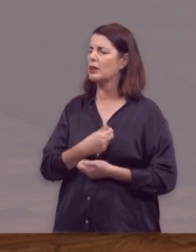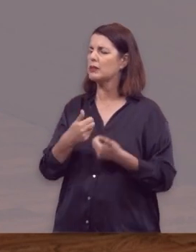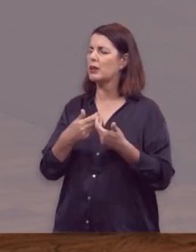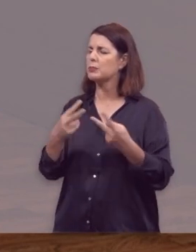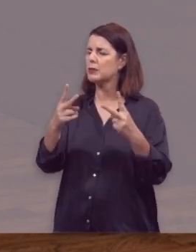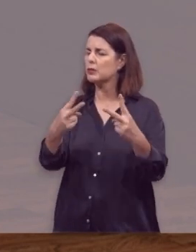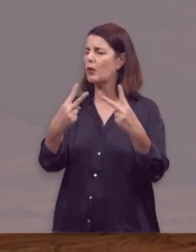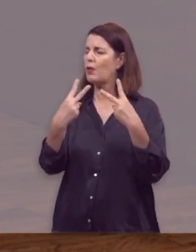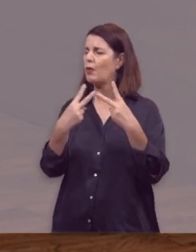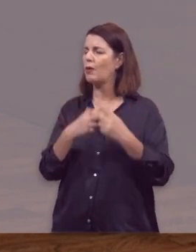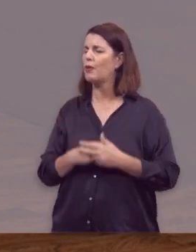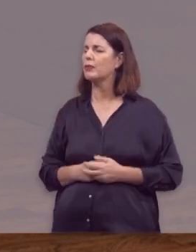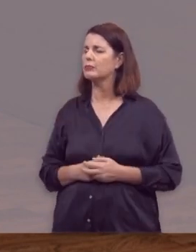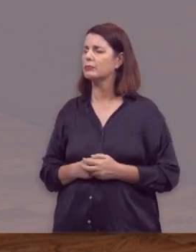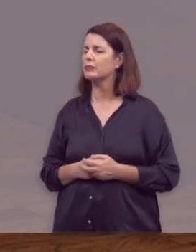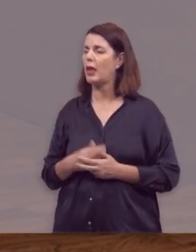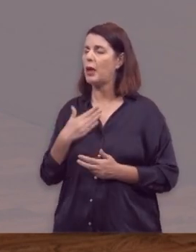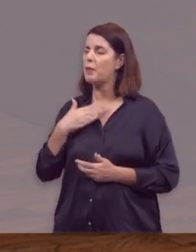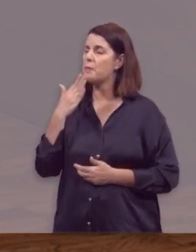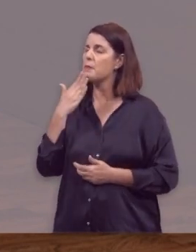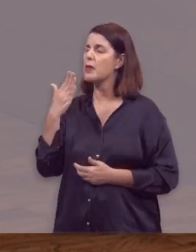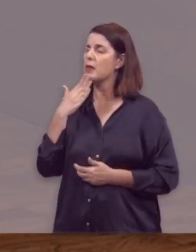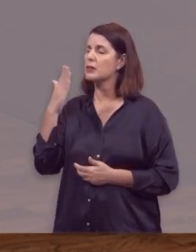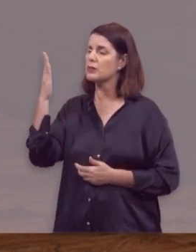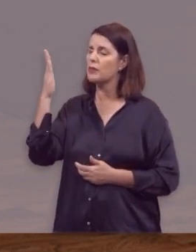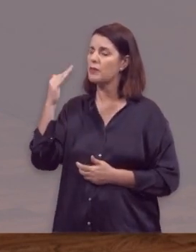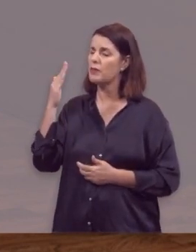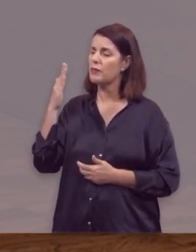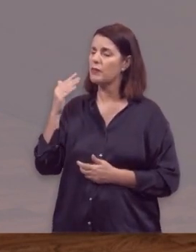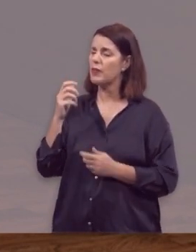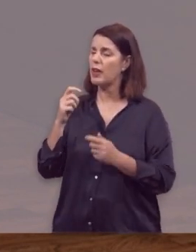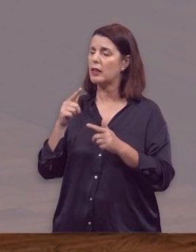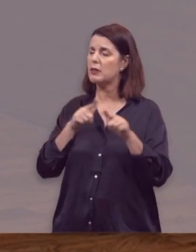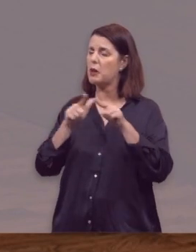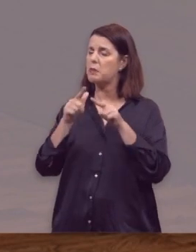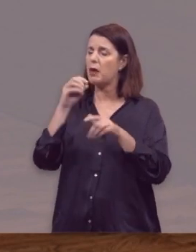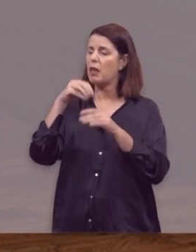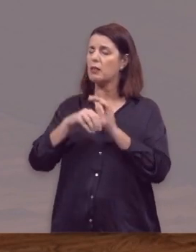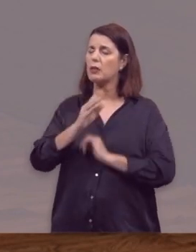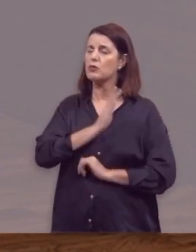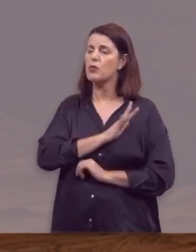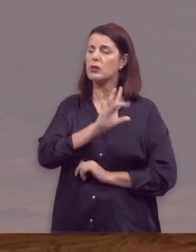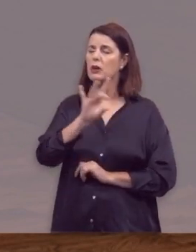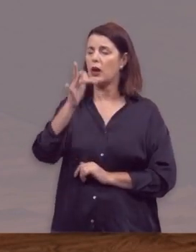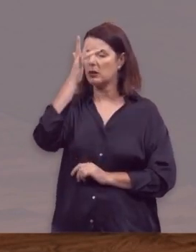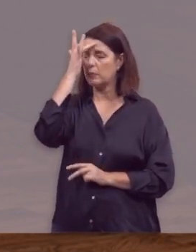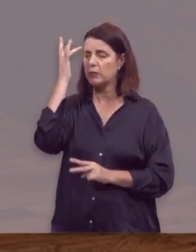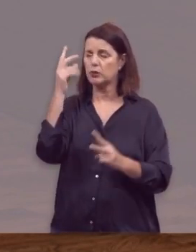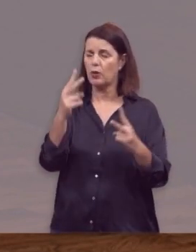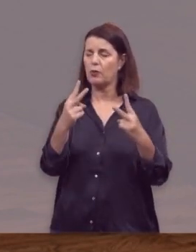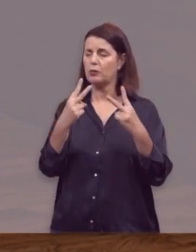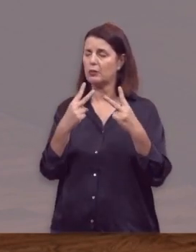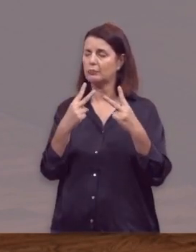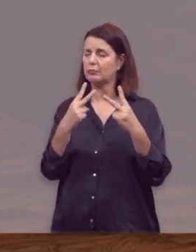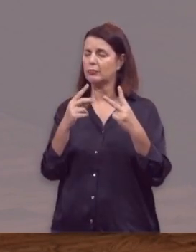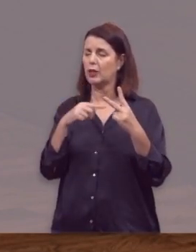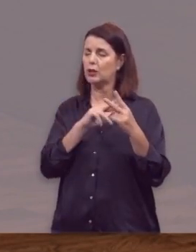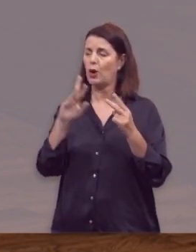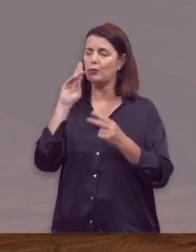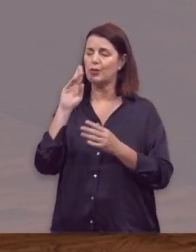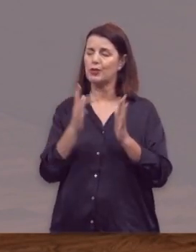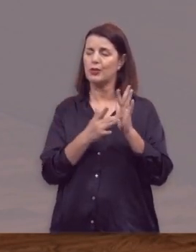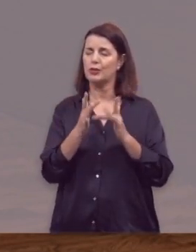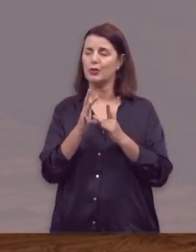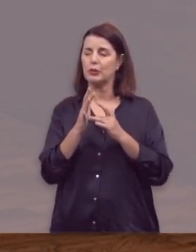agora nos assistem. E eu te peço, Deus, que Tu apliques esta mensagem ao coração de todos eles, em nome